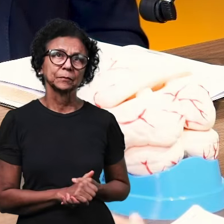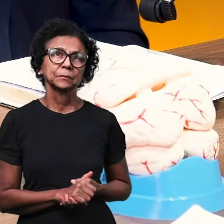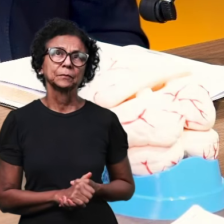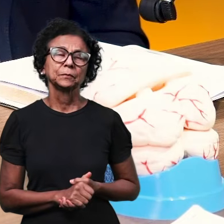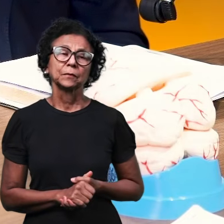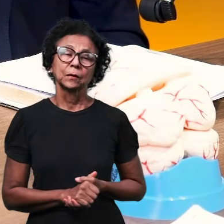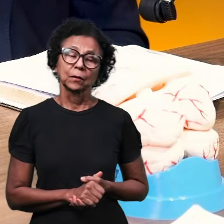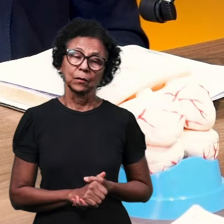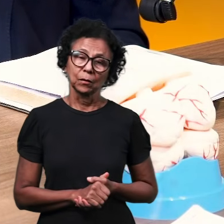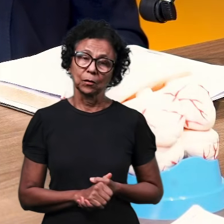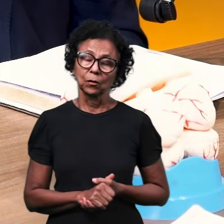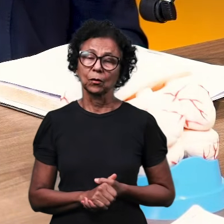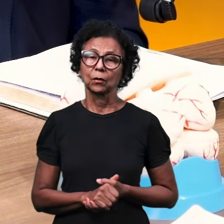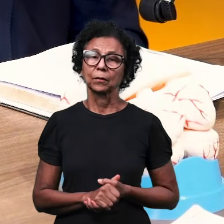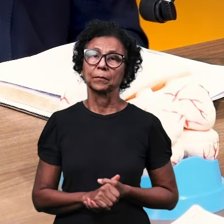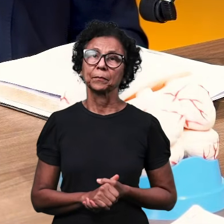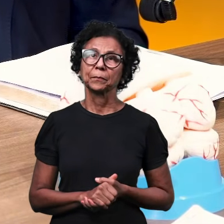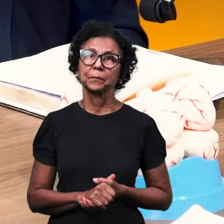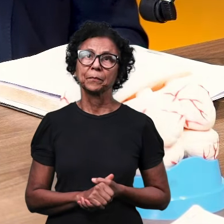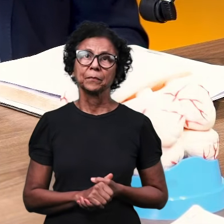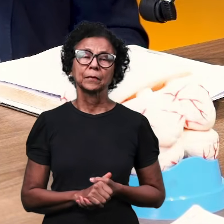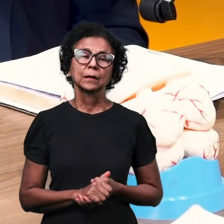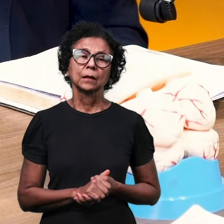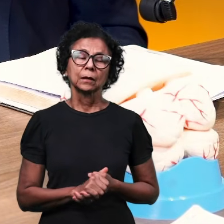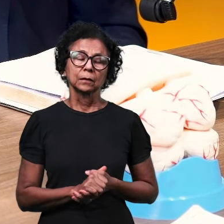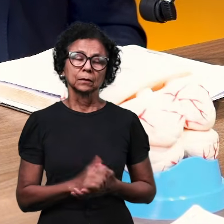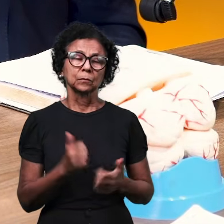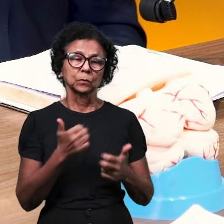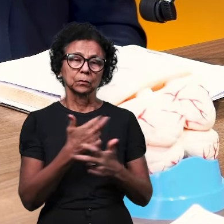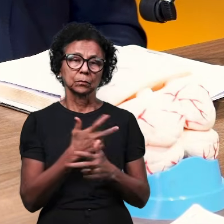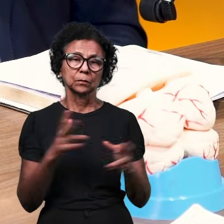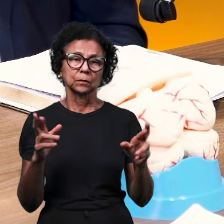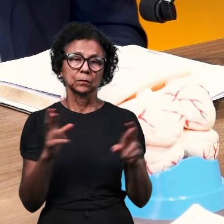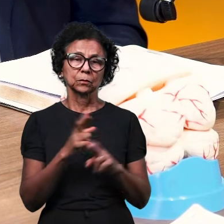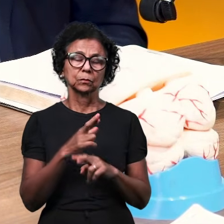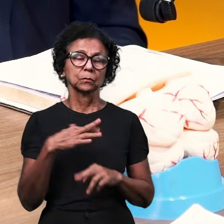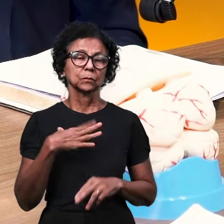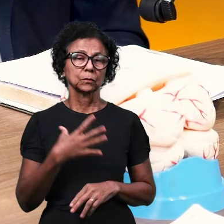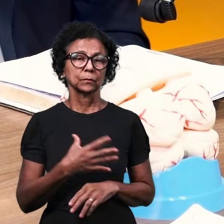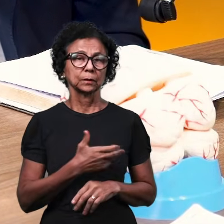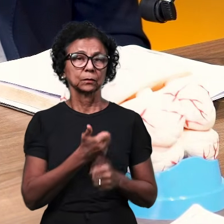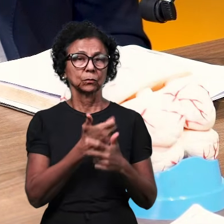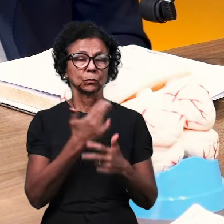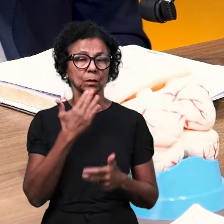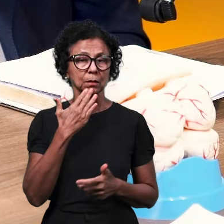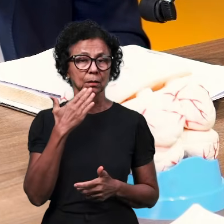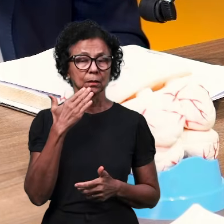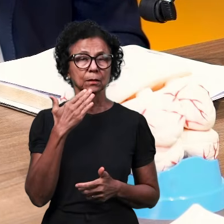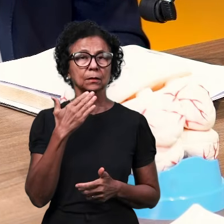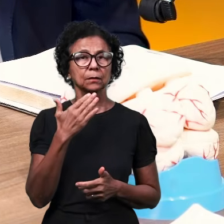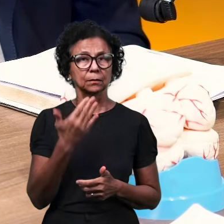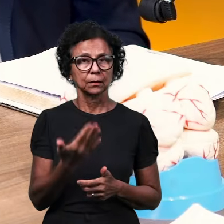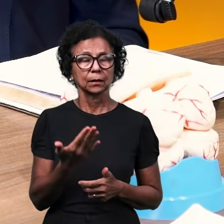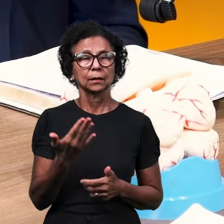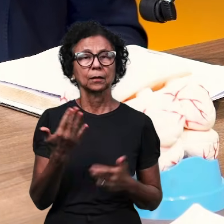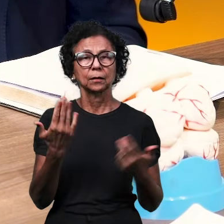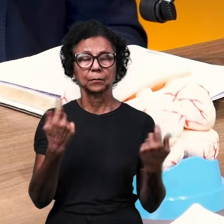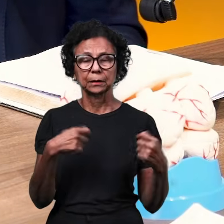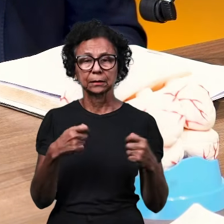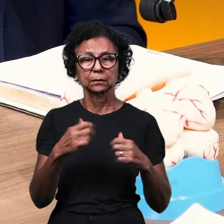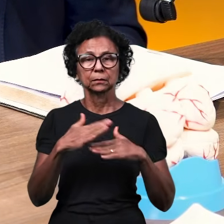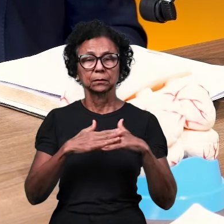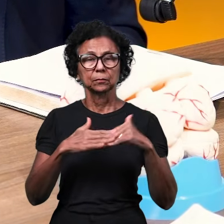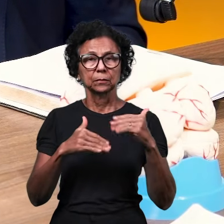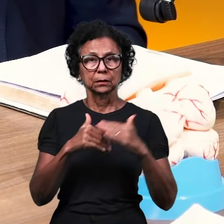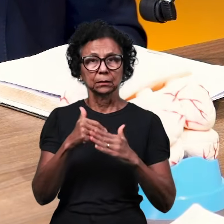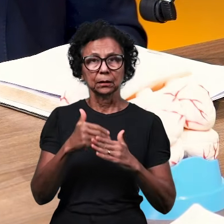coisas melhores, coisas ligadas à salvação. Mas é importante que seja aplicada na